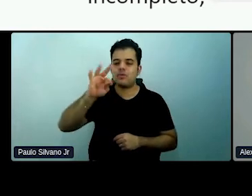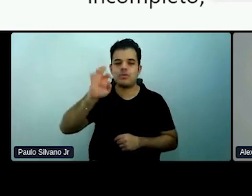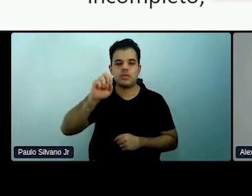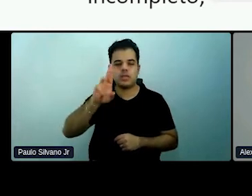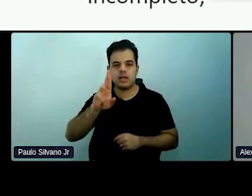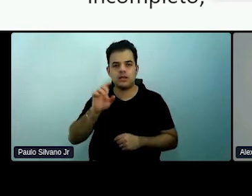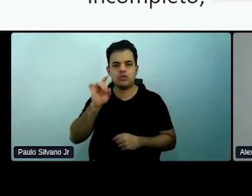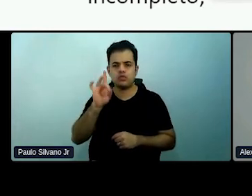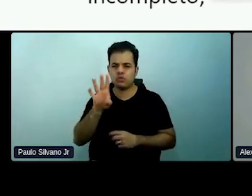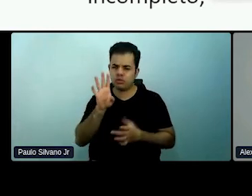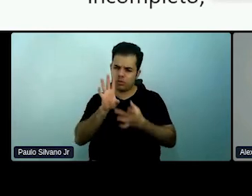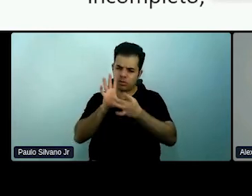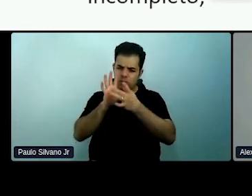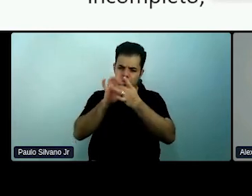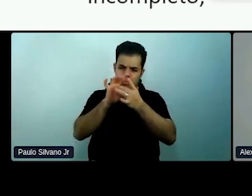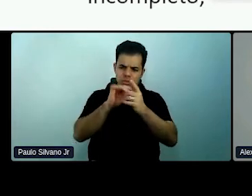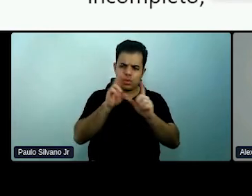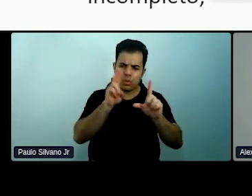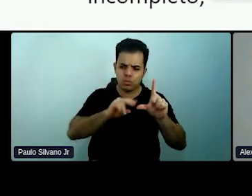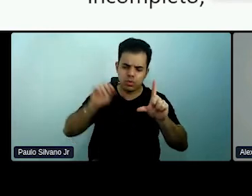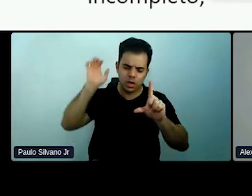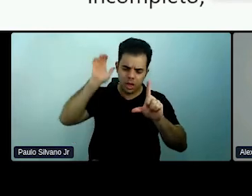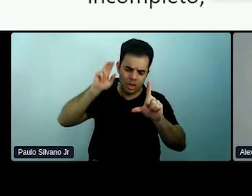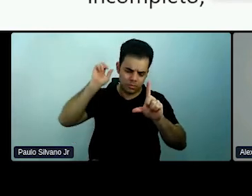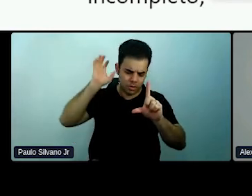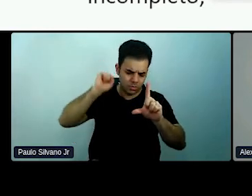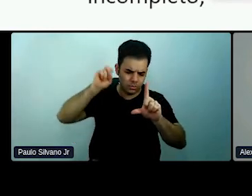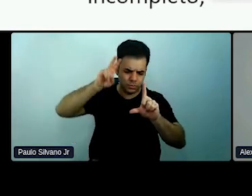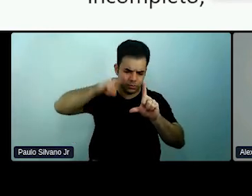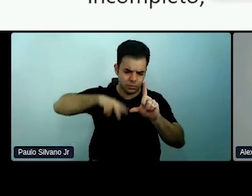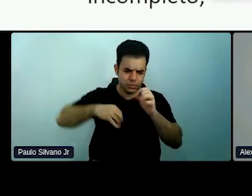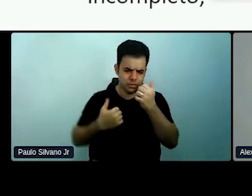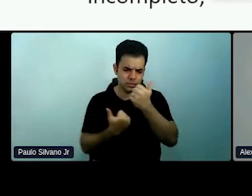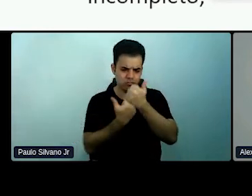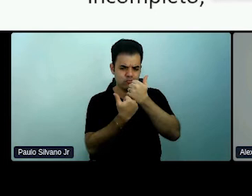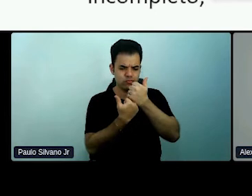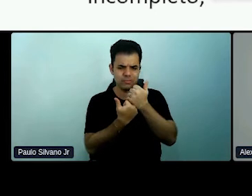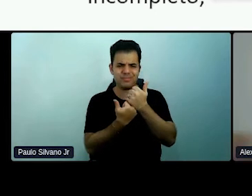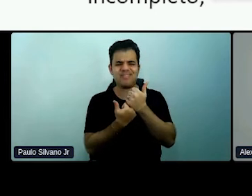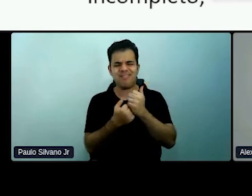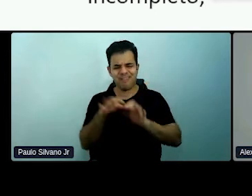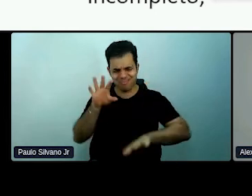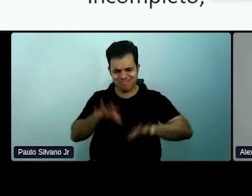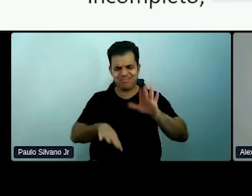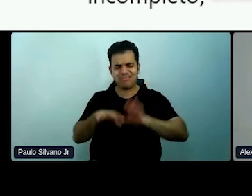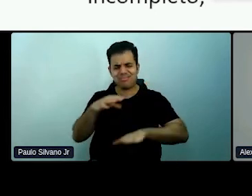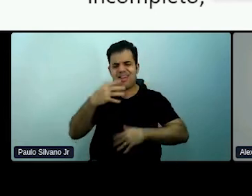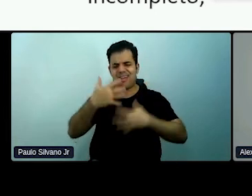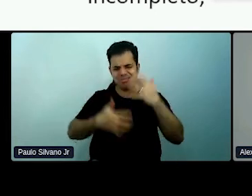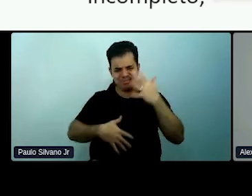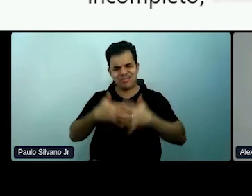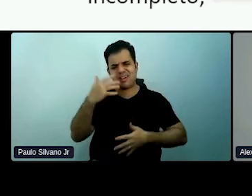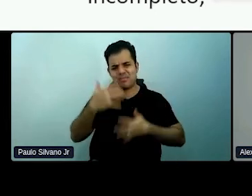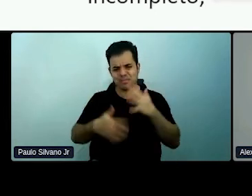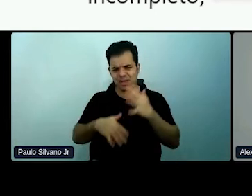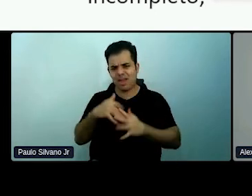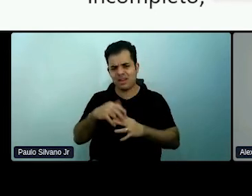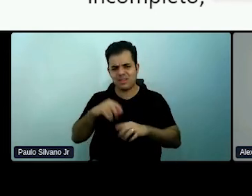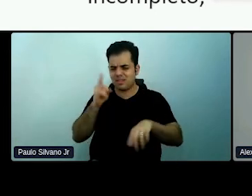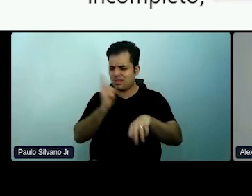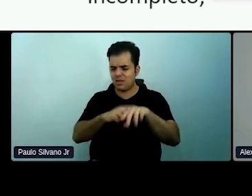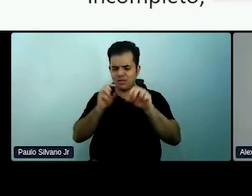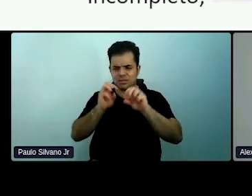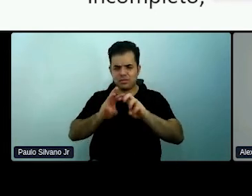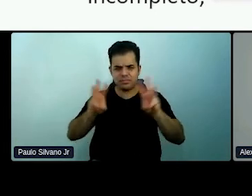um contexto para o usuário de tecnologia assistiva, o que acaba por atrapalhar a hora dele navegar, porque, como eu falei, a gente